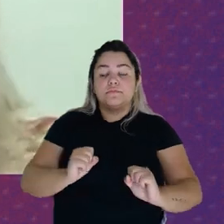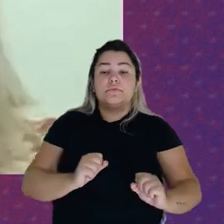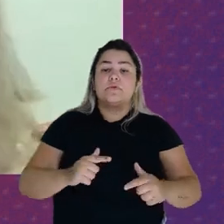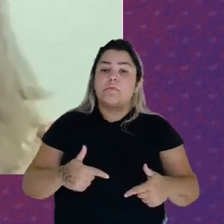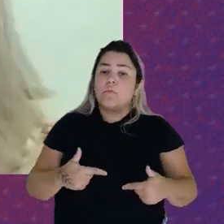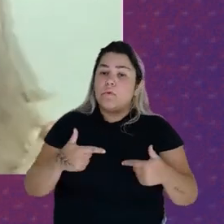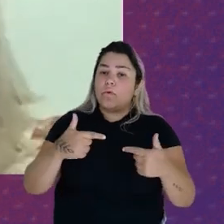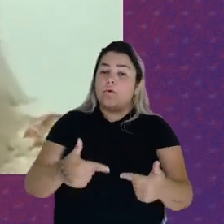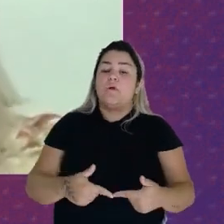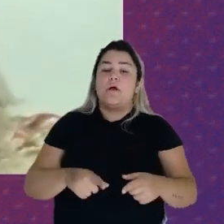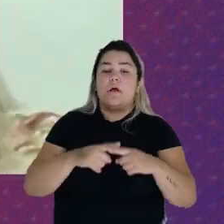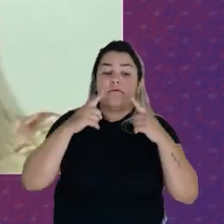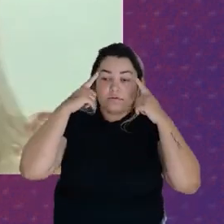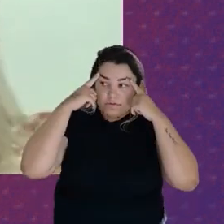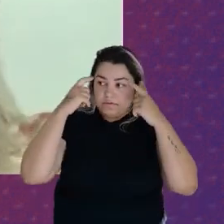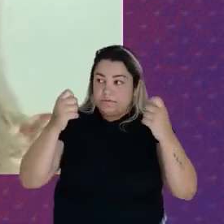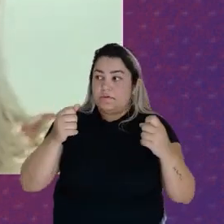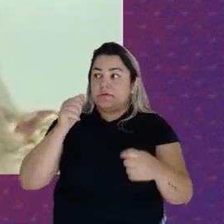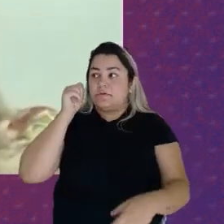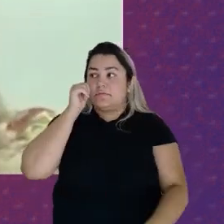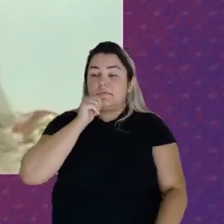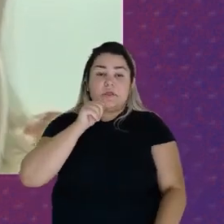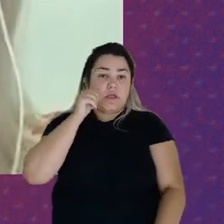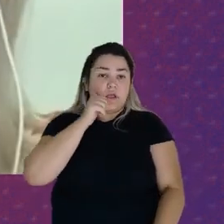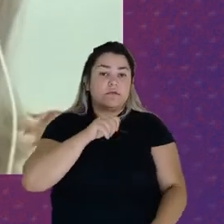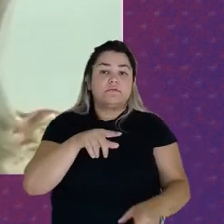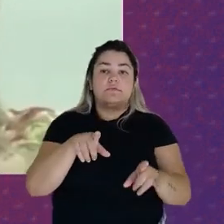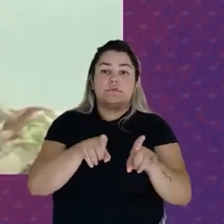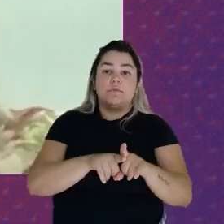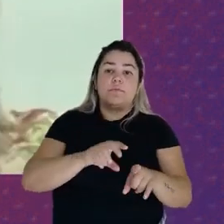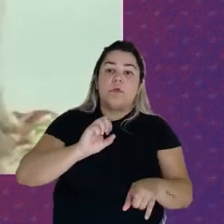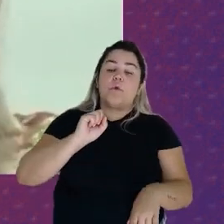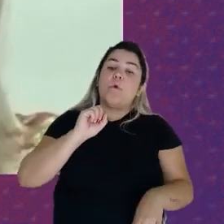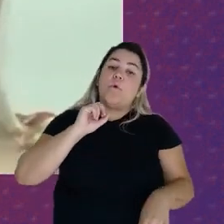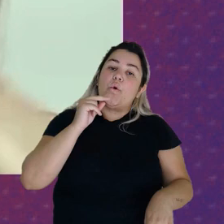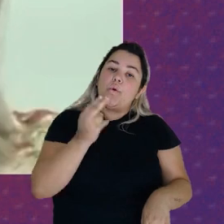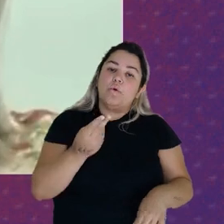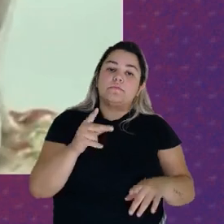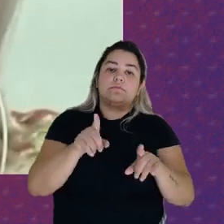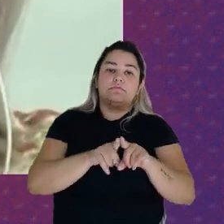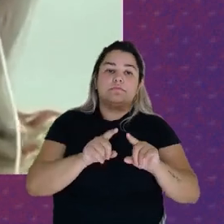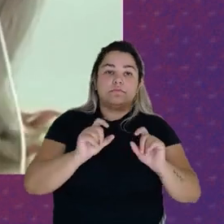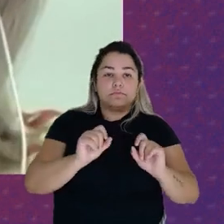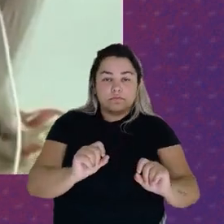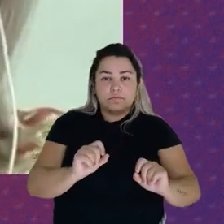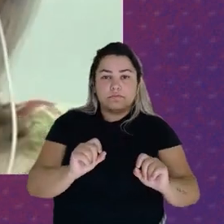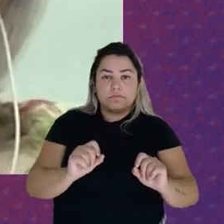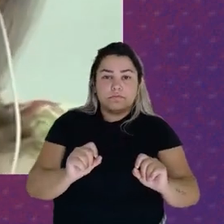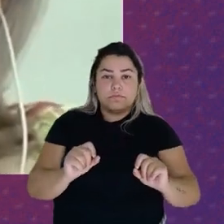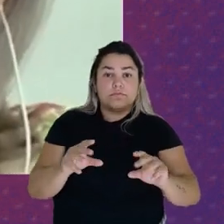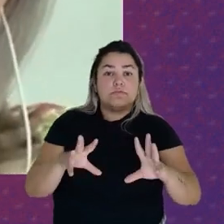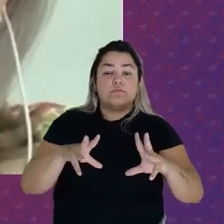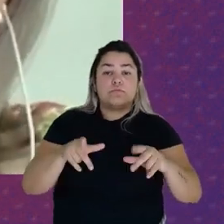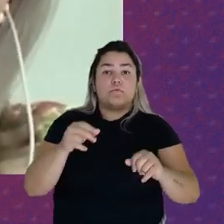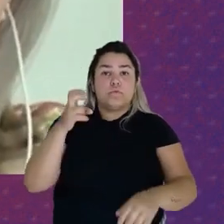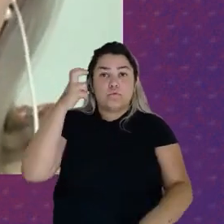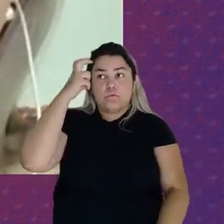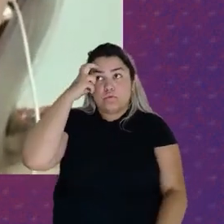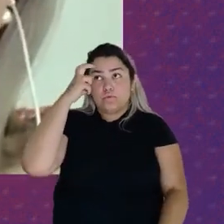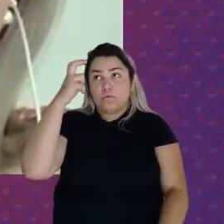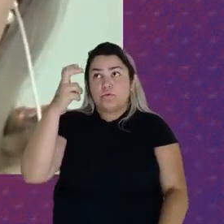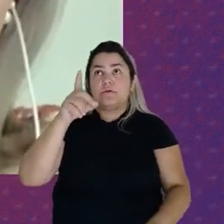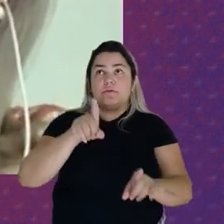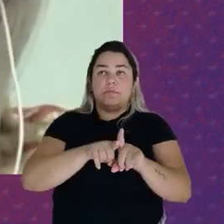violência contra a mulher, que não é um caso ou outro, que está arraigada na cultura, é fundamental